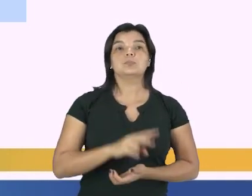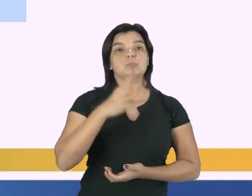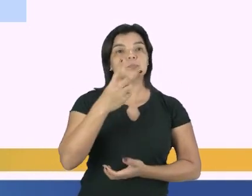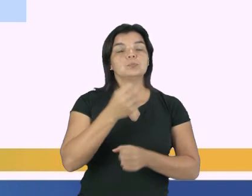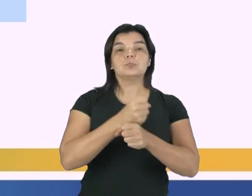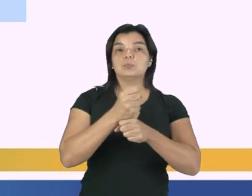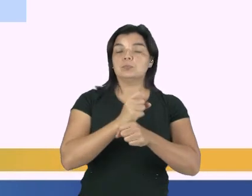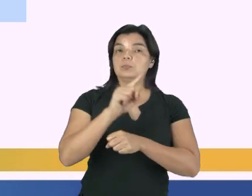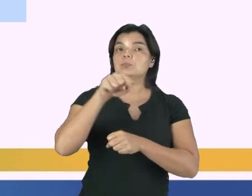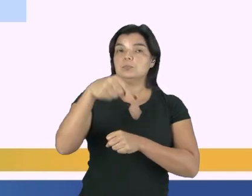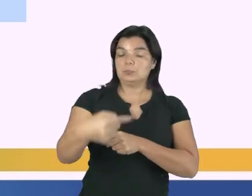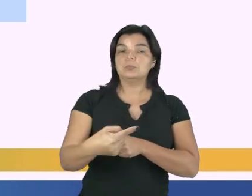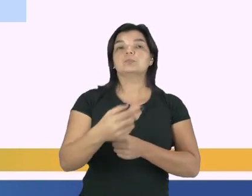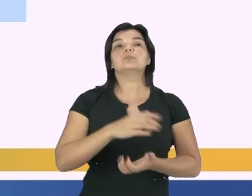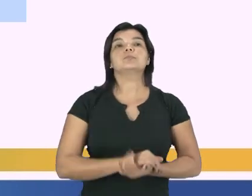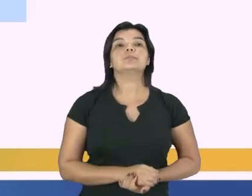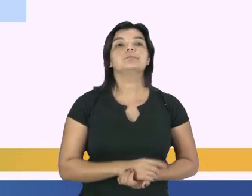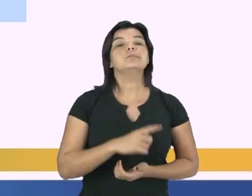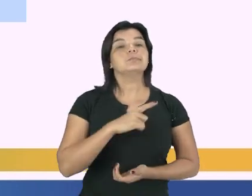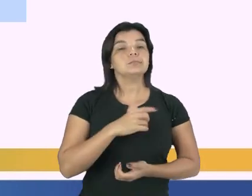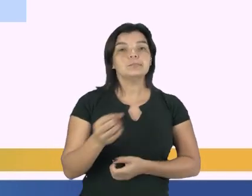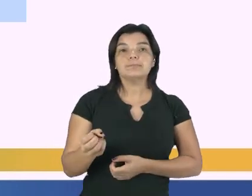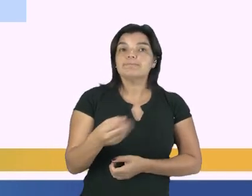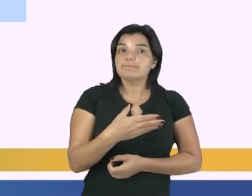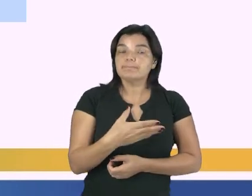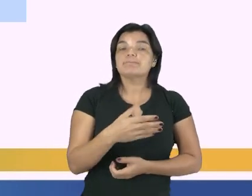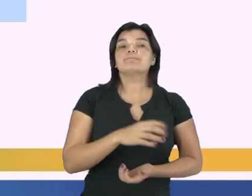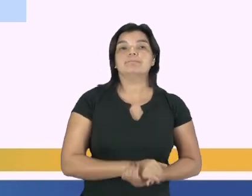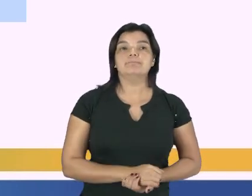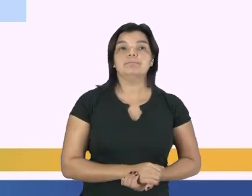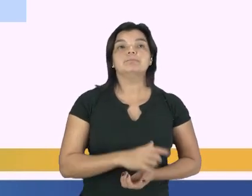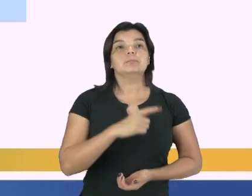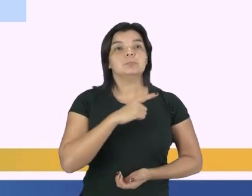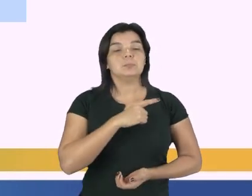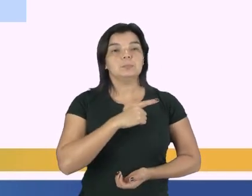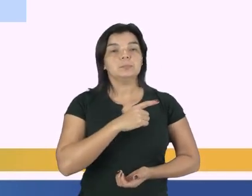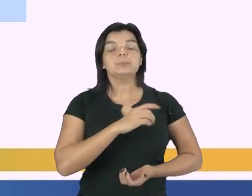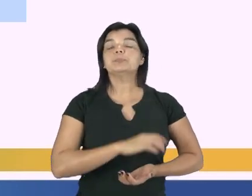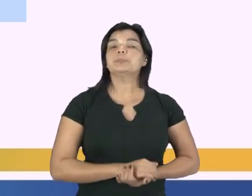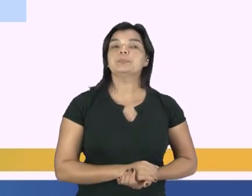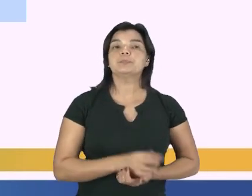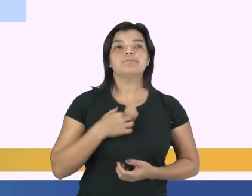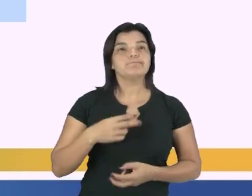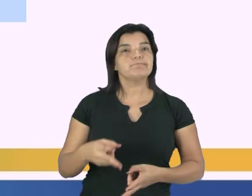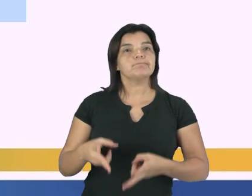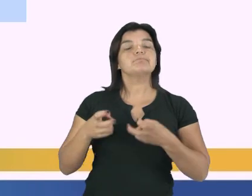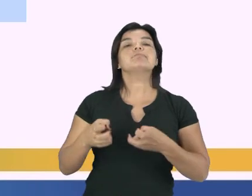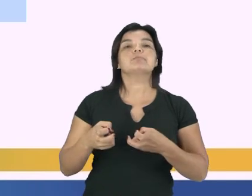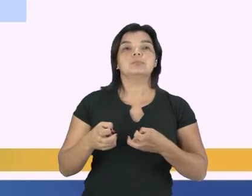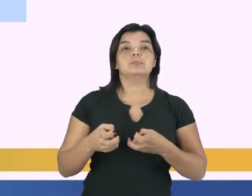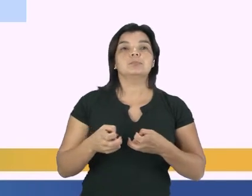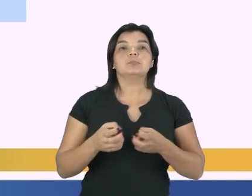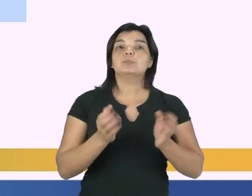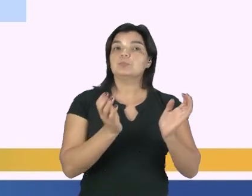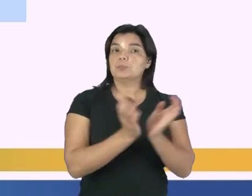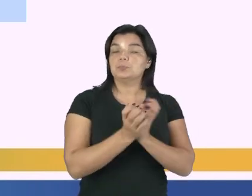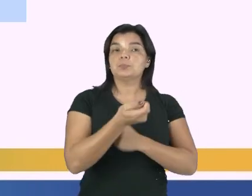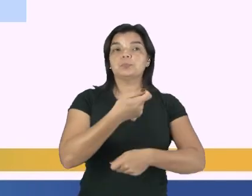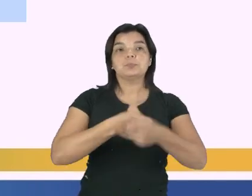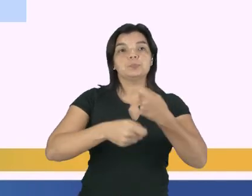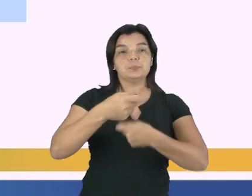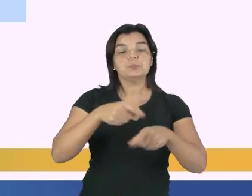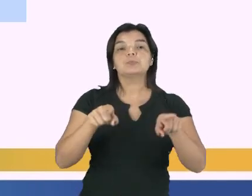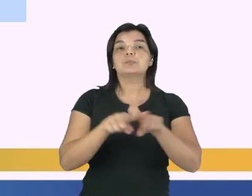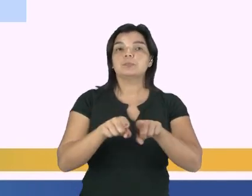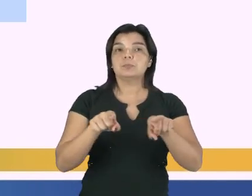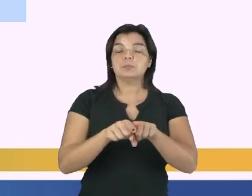anos de negociação. Então isso é uma atualização que se tem, que a gente percebeu em relação aos blocos econômicos